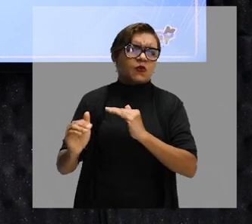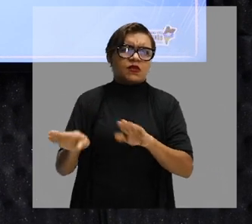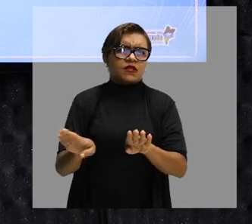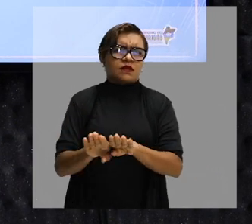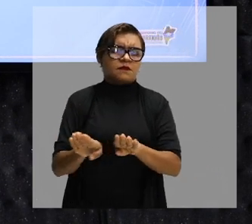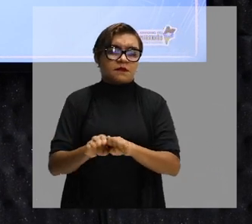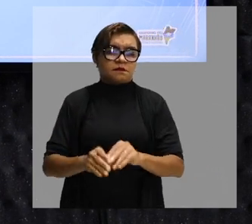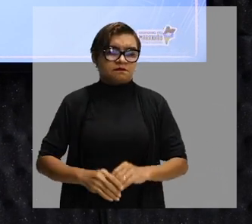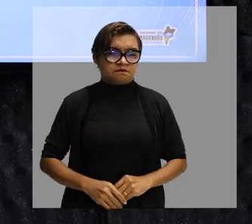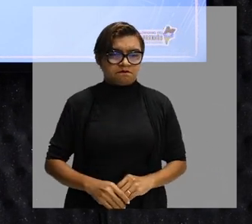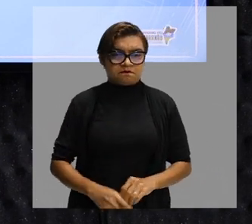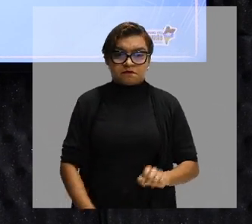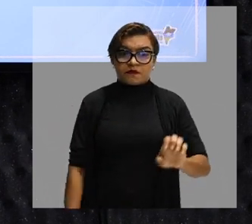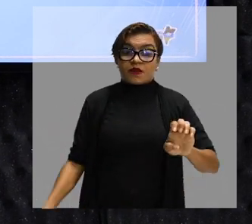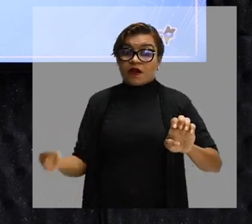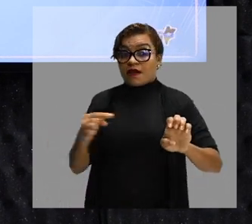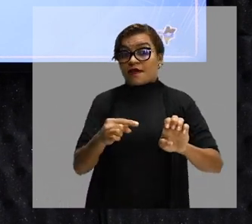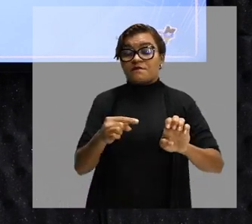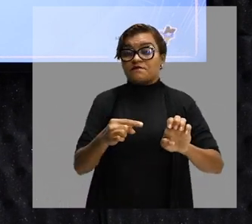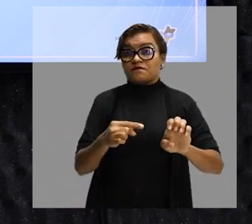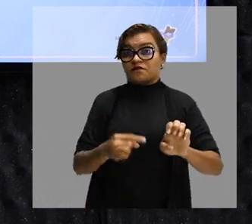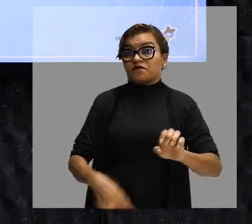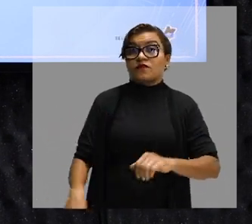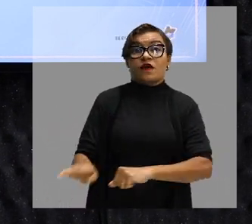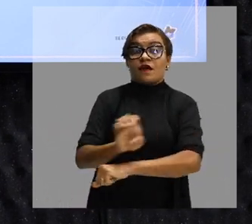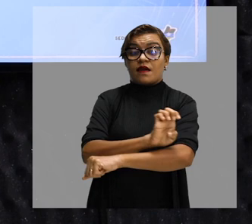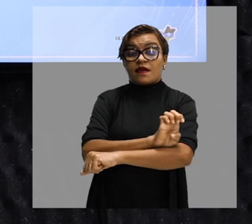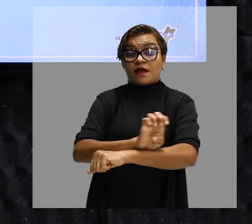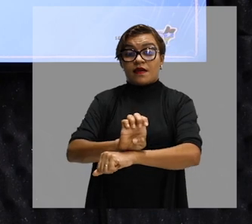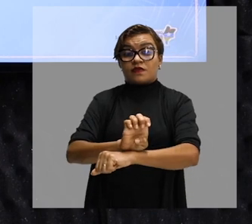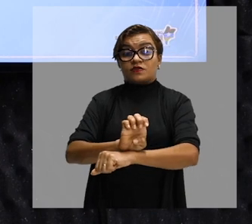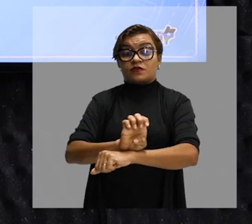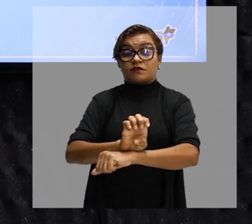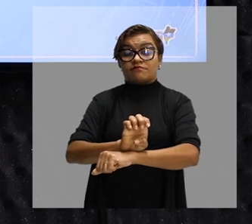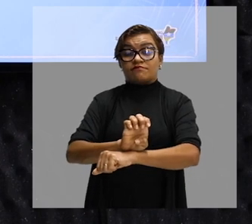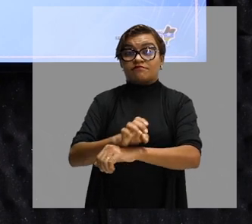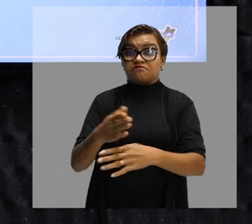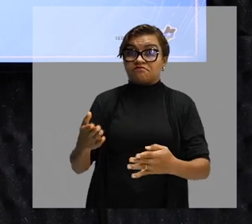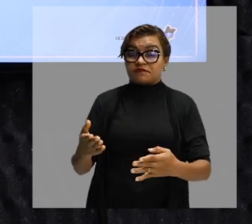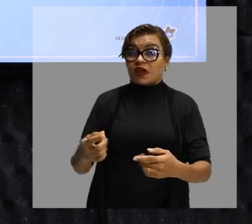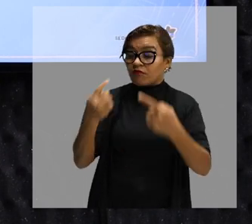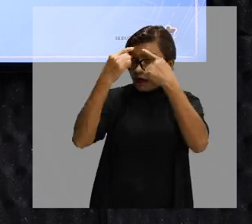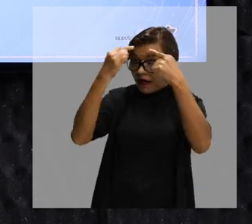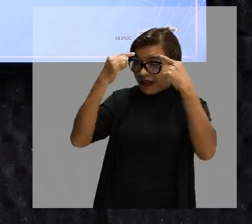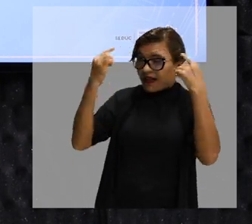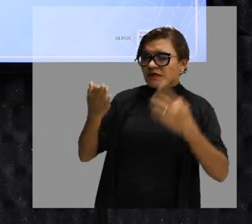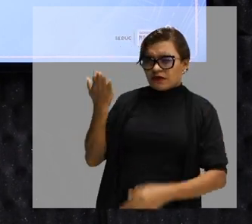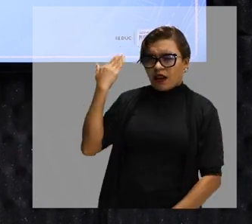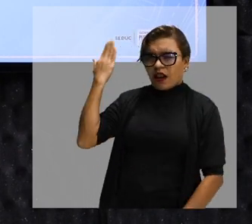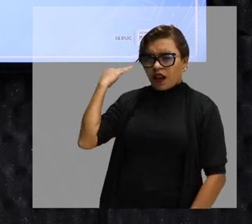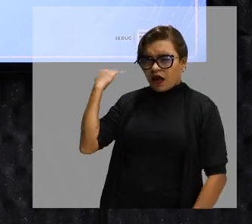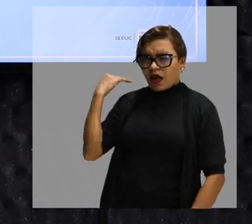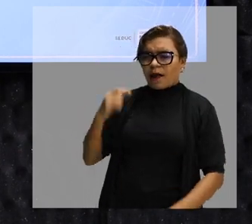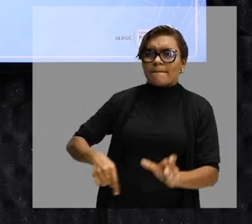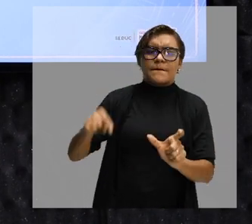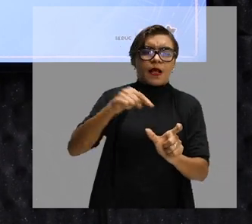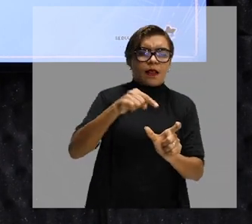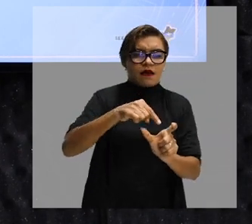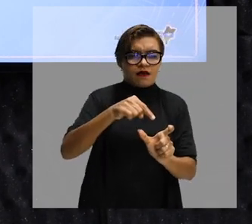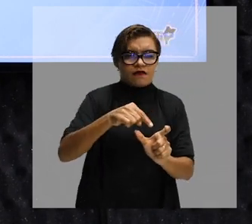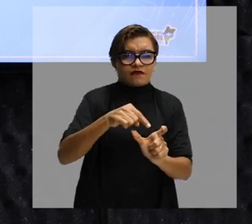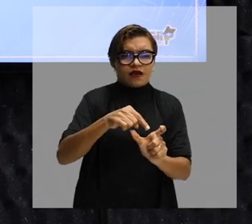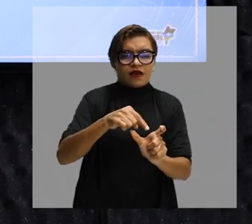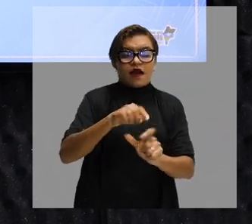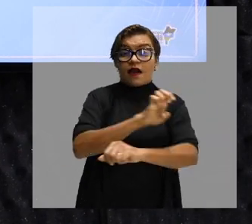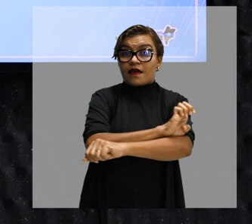que a coisa funciona. E aqui a letra E nós temos, na Grécia Antiga, os termos política e ética, já temos